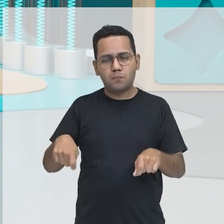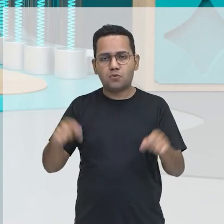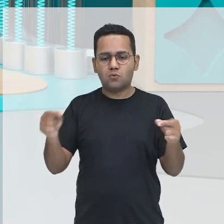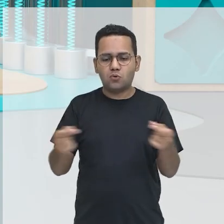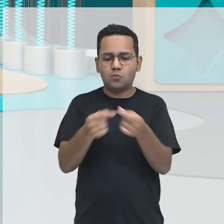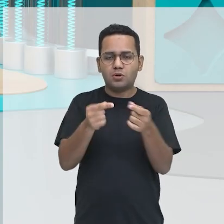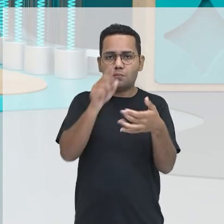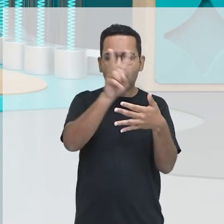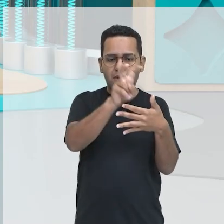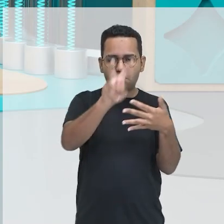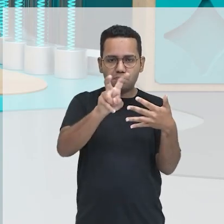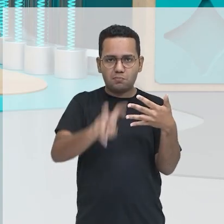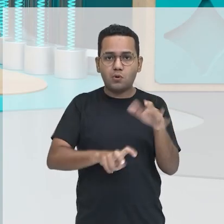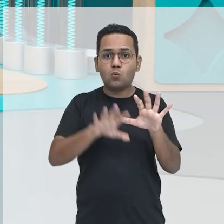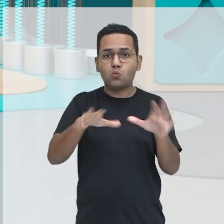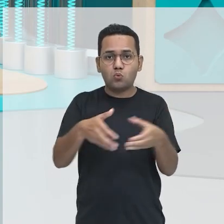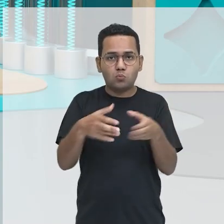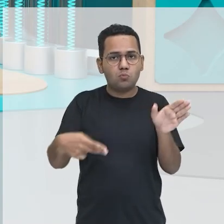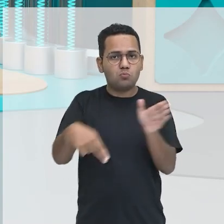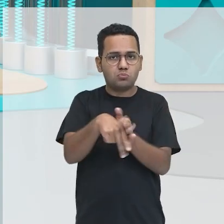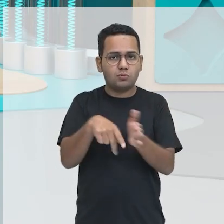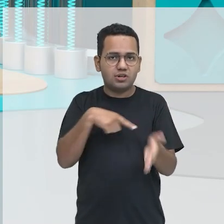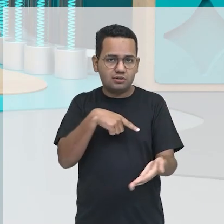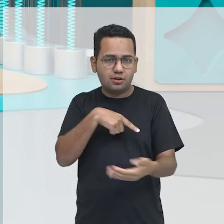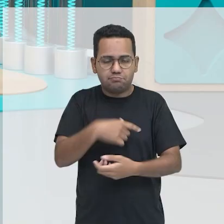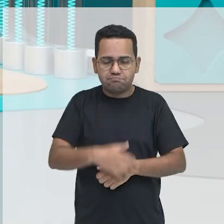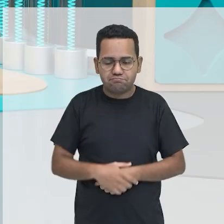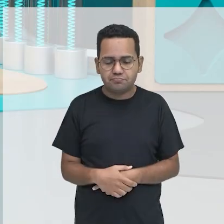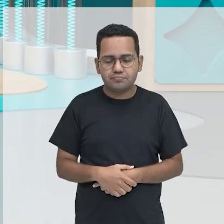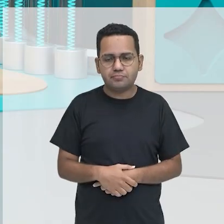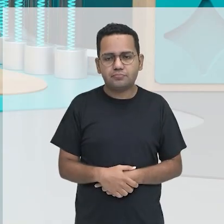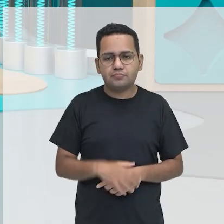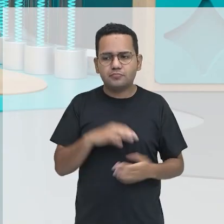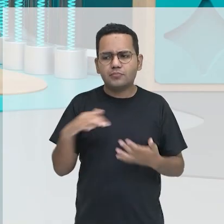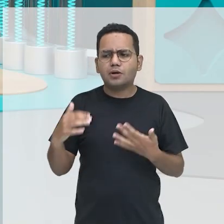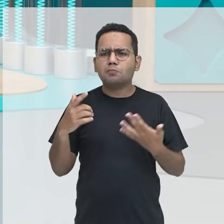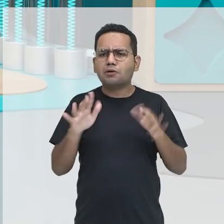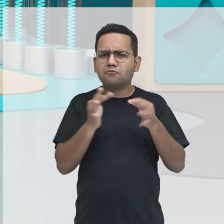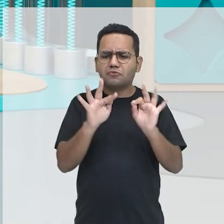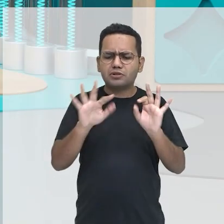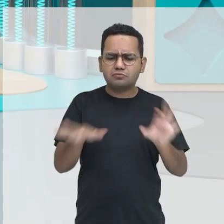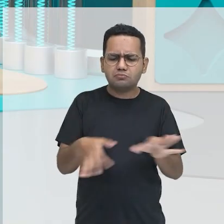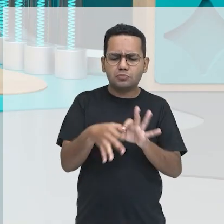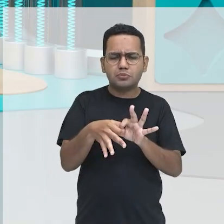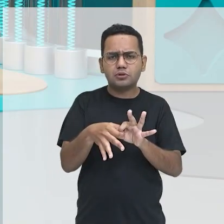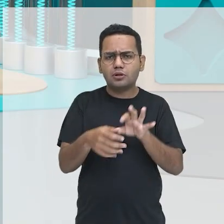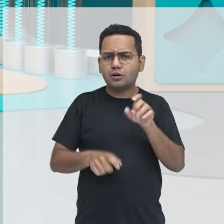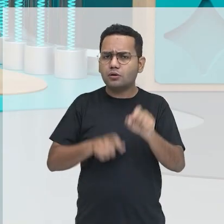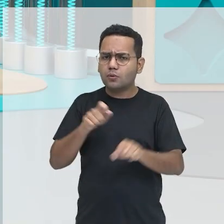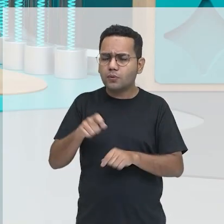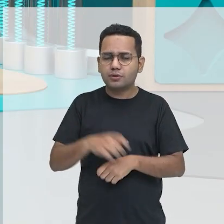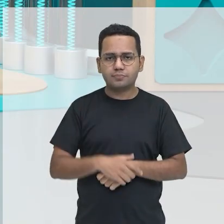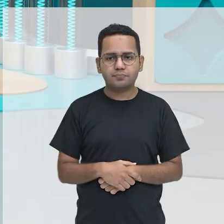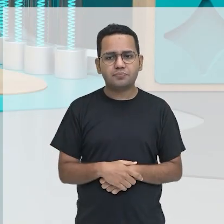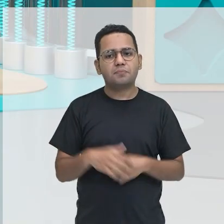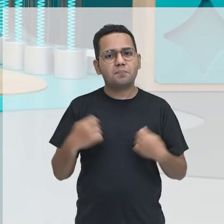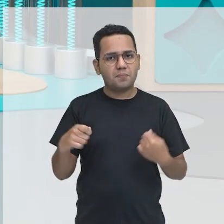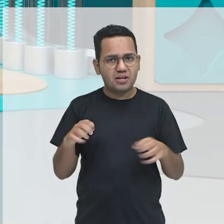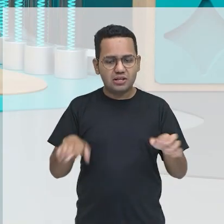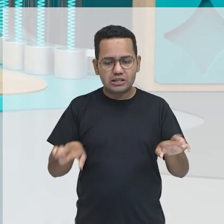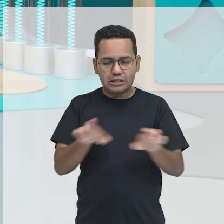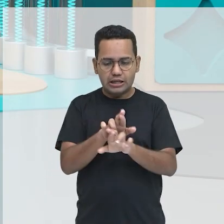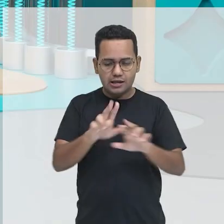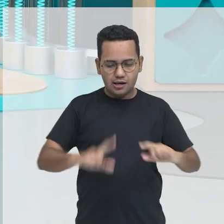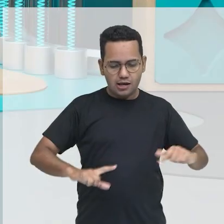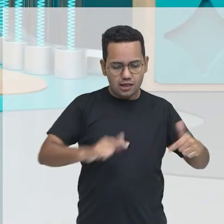contexto é exatamente isso que ela vai trazer ali. E o fato de eu falar subordinada, essa relação de acontecimento entre elas,